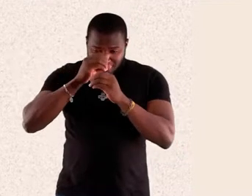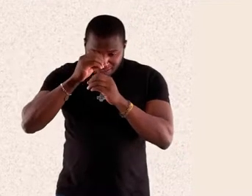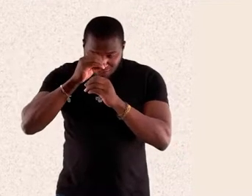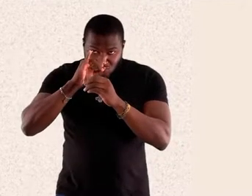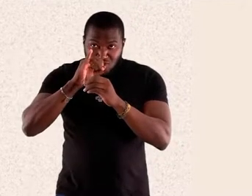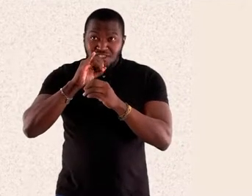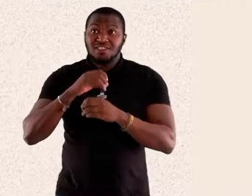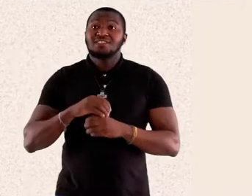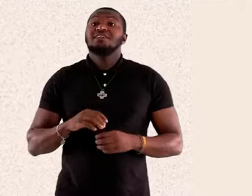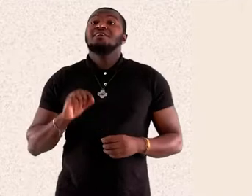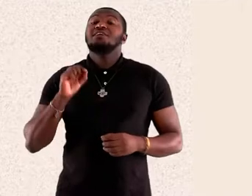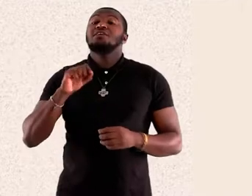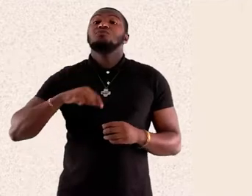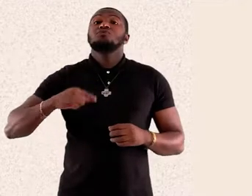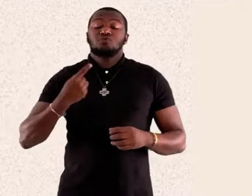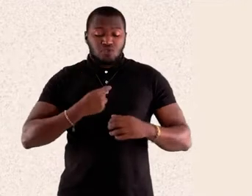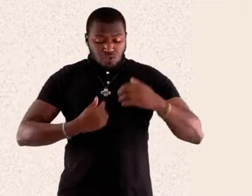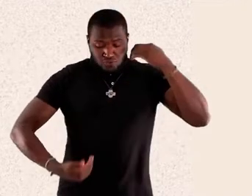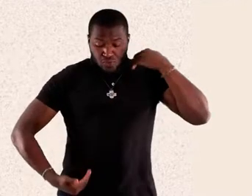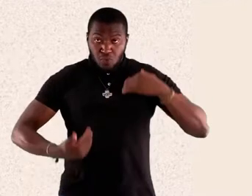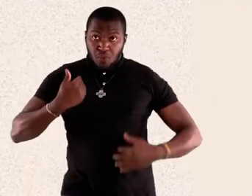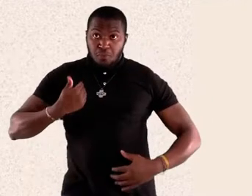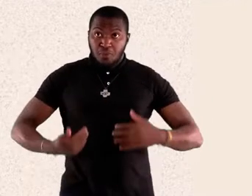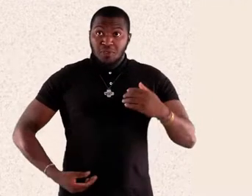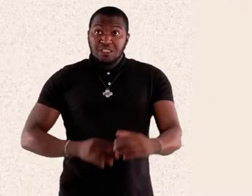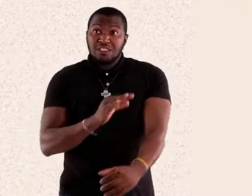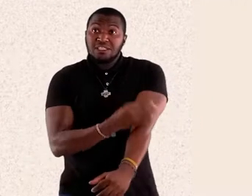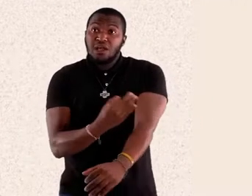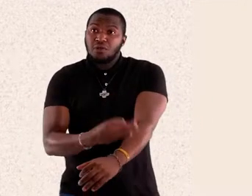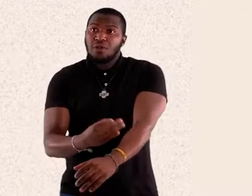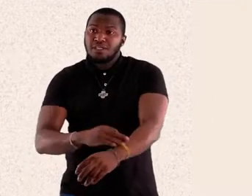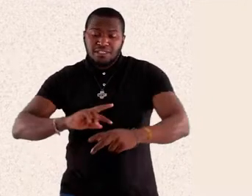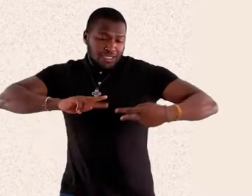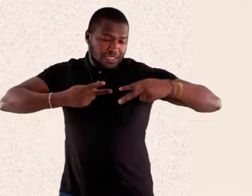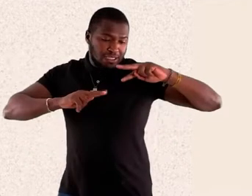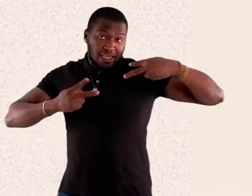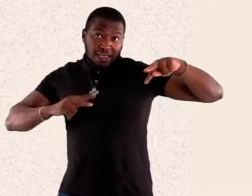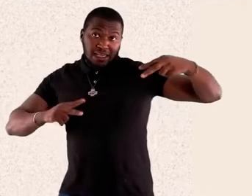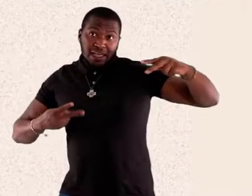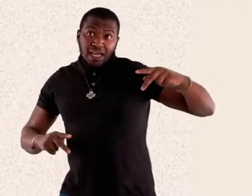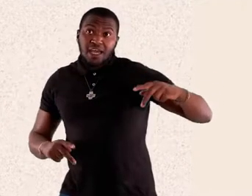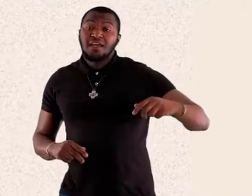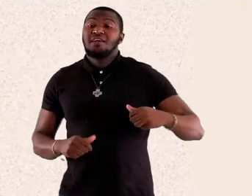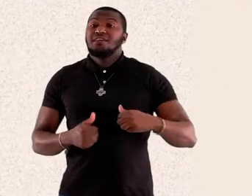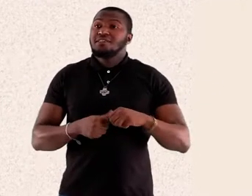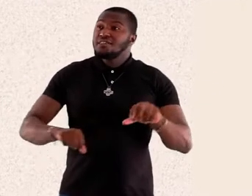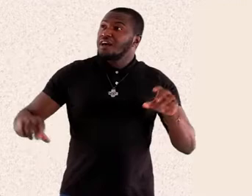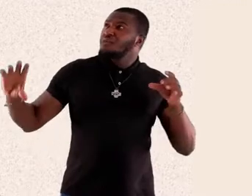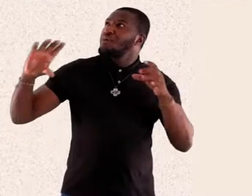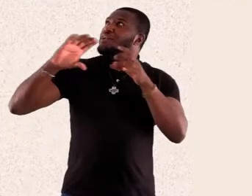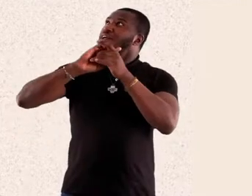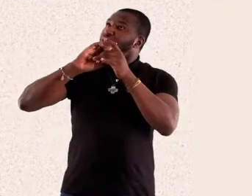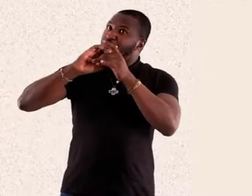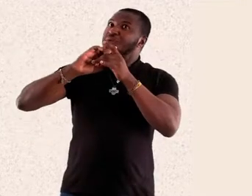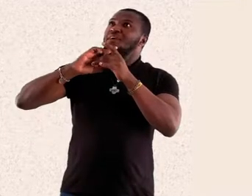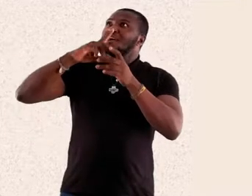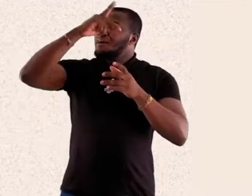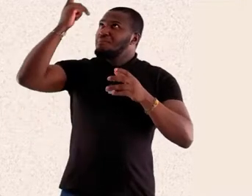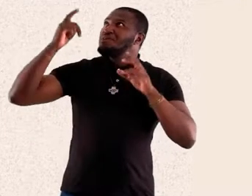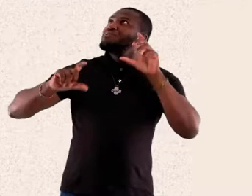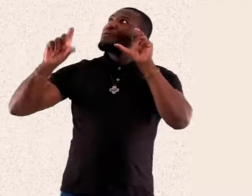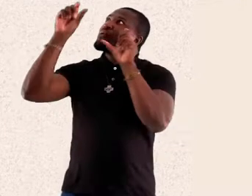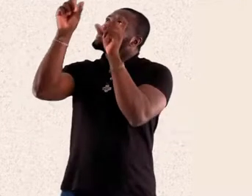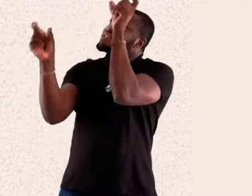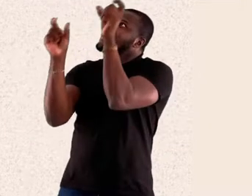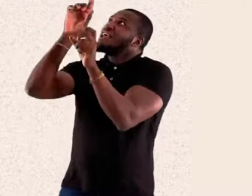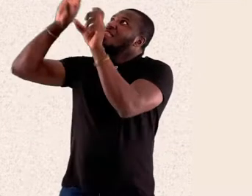nossos átomos que nos compõem já pertenceram a corpos celestiais Oi e